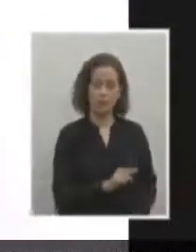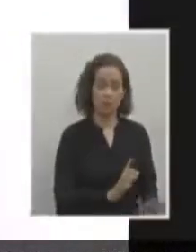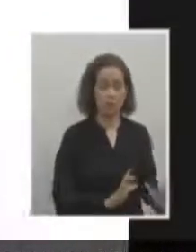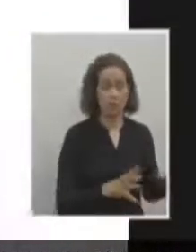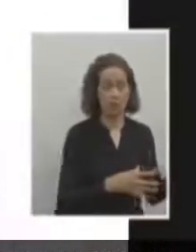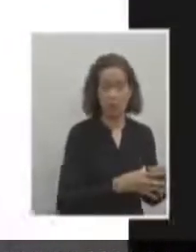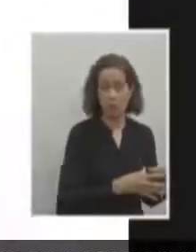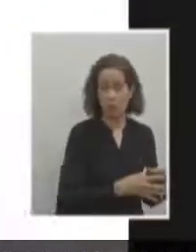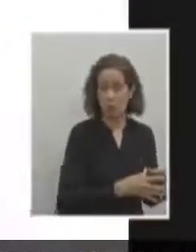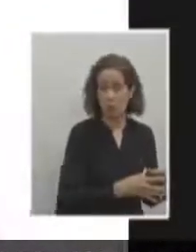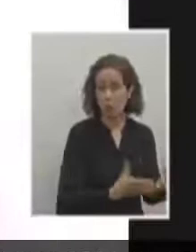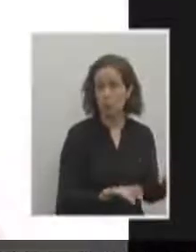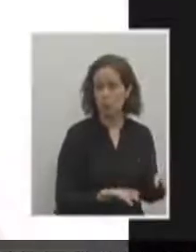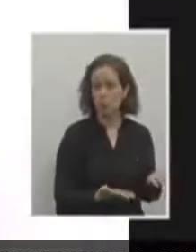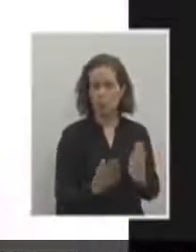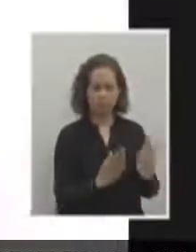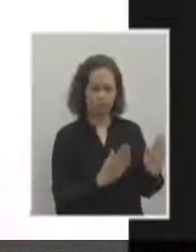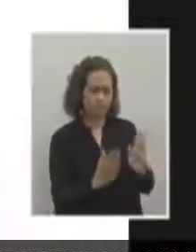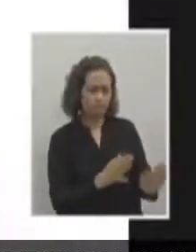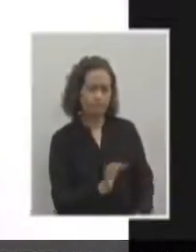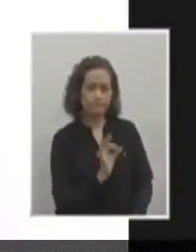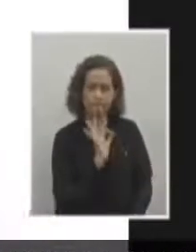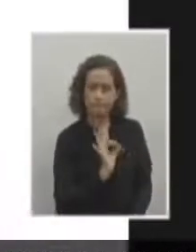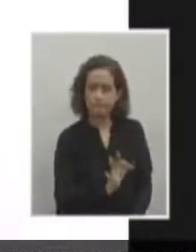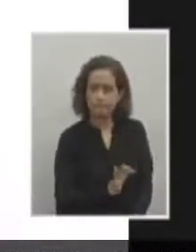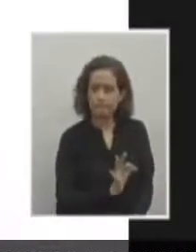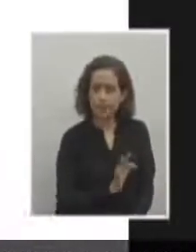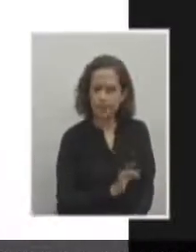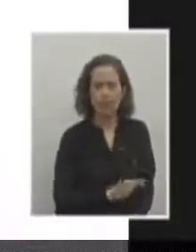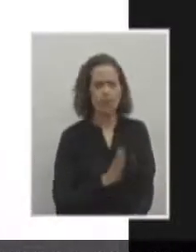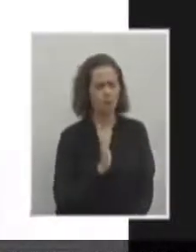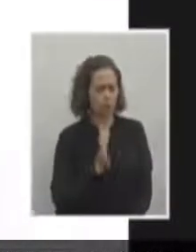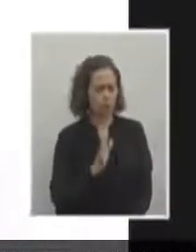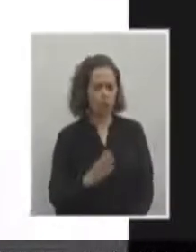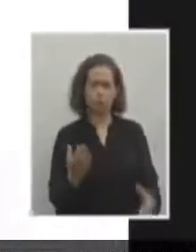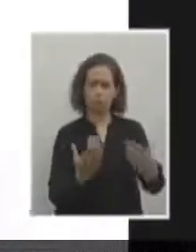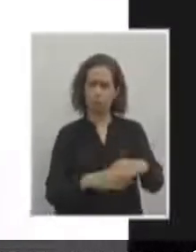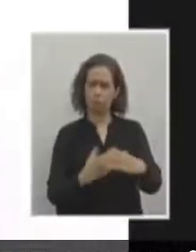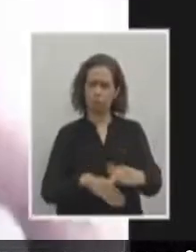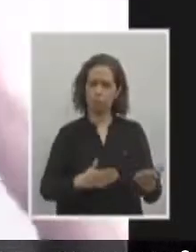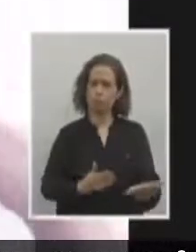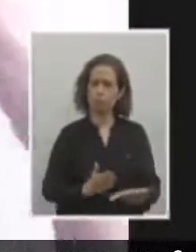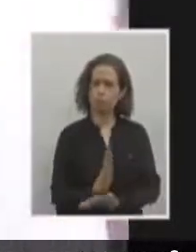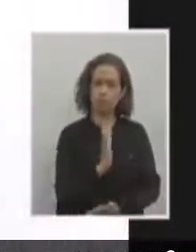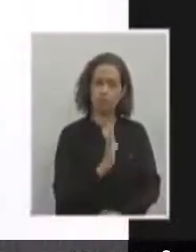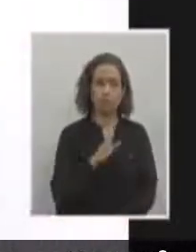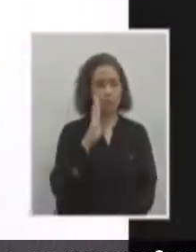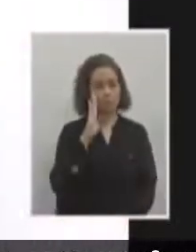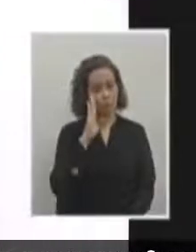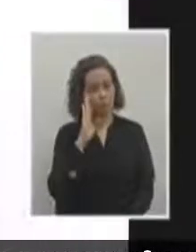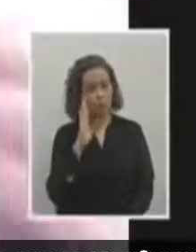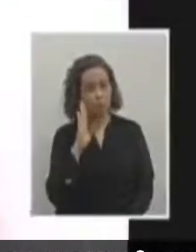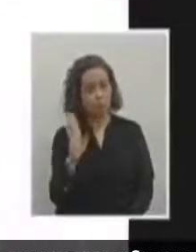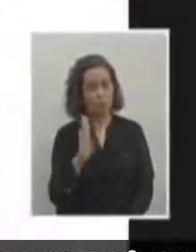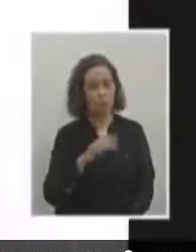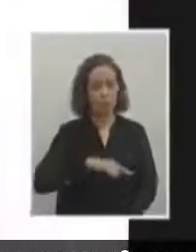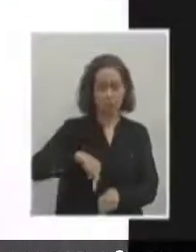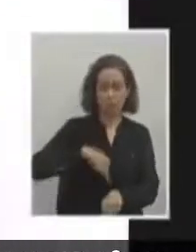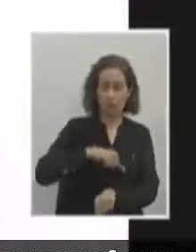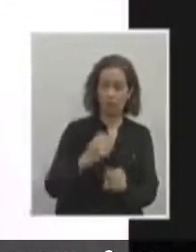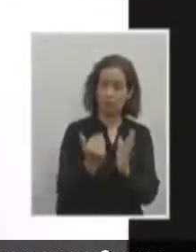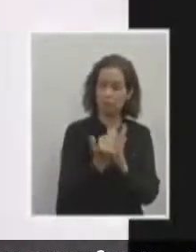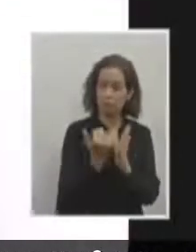do cargo o qual fizeram o concurso, dando uma oportunidade para uma extensão de carga horária,